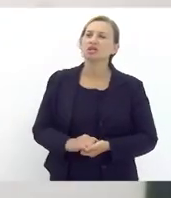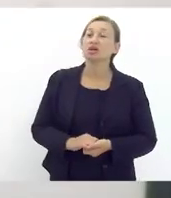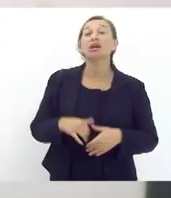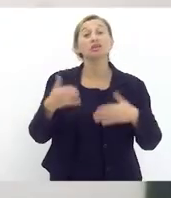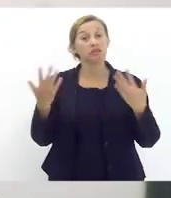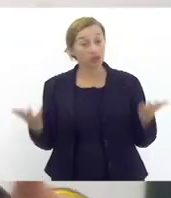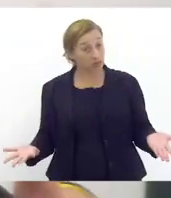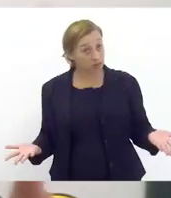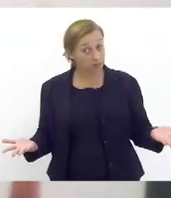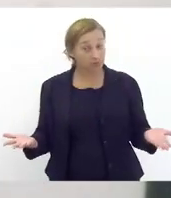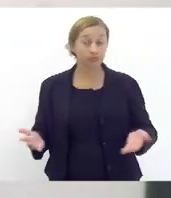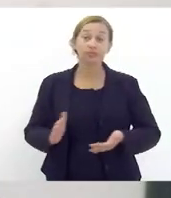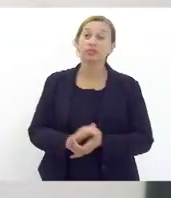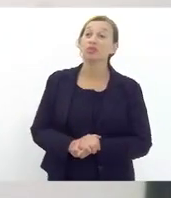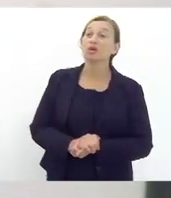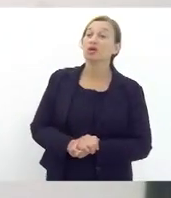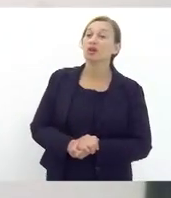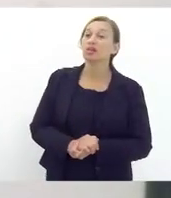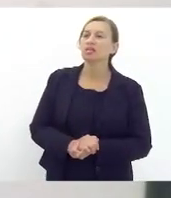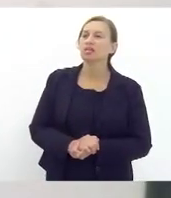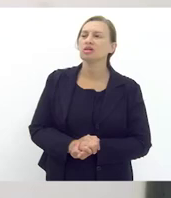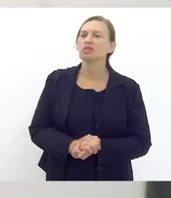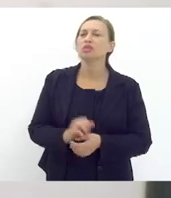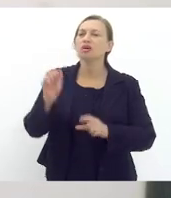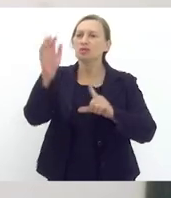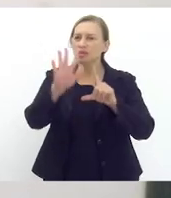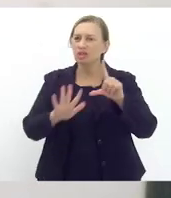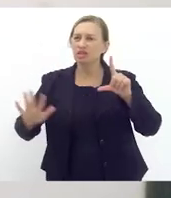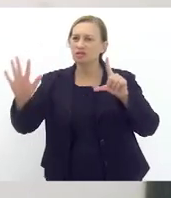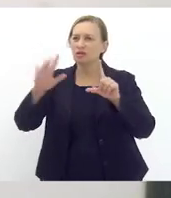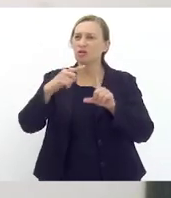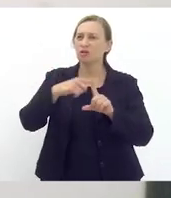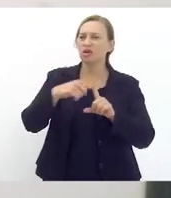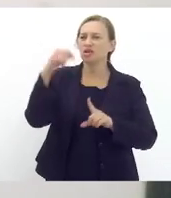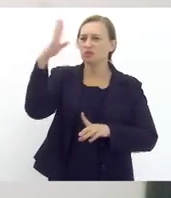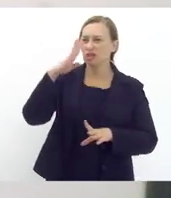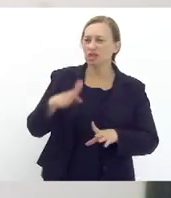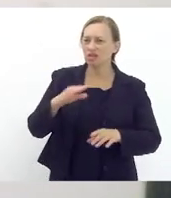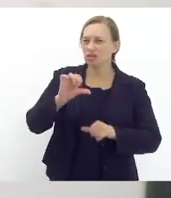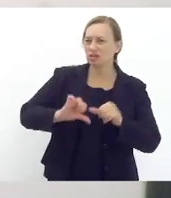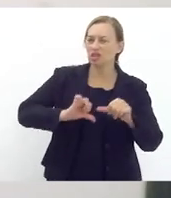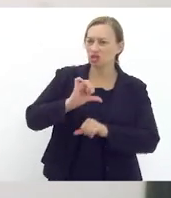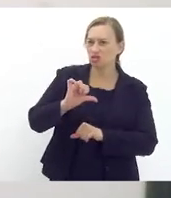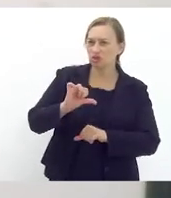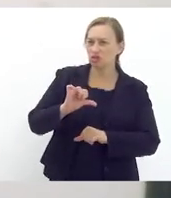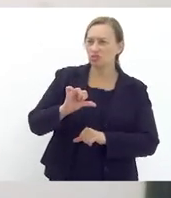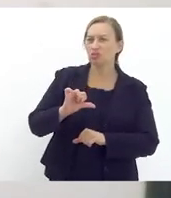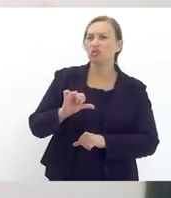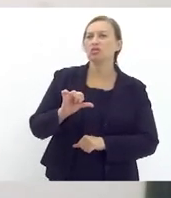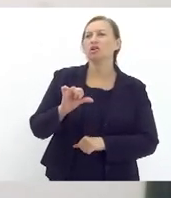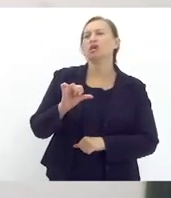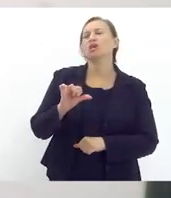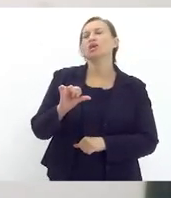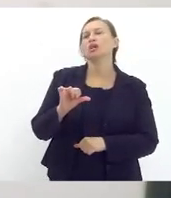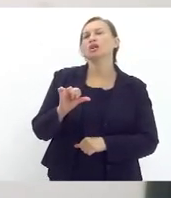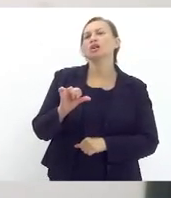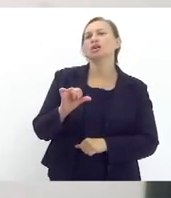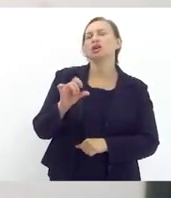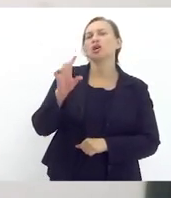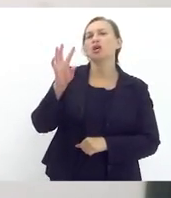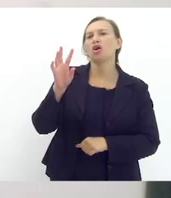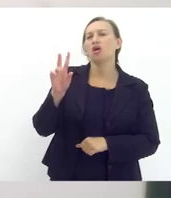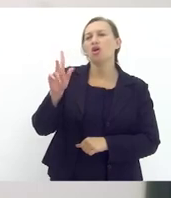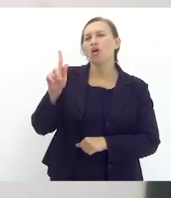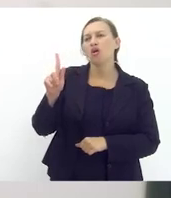é o que foi a plataforma Mais Brasil vira transfere gov então o que que ela trata